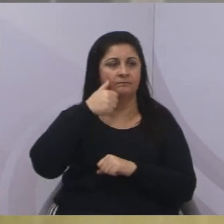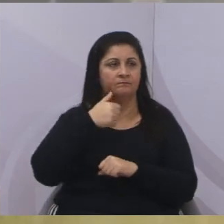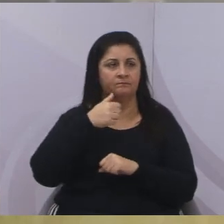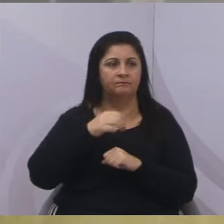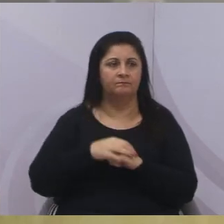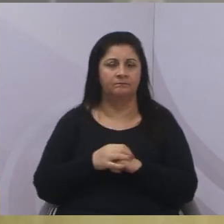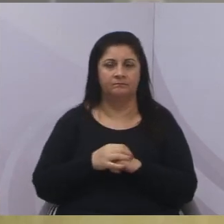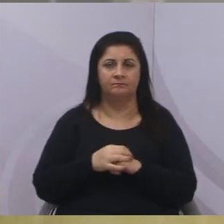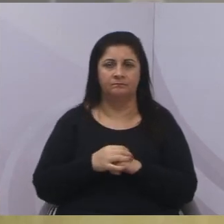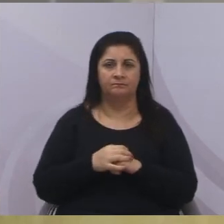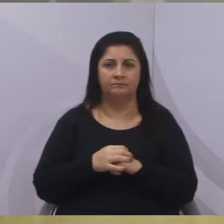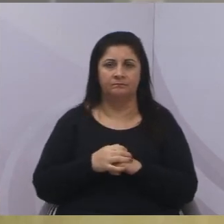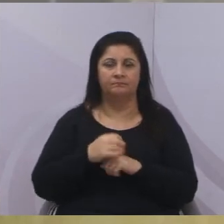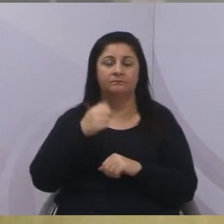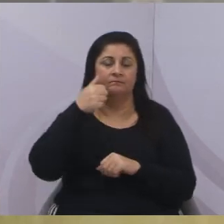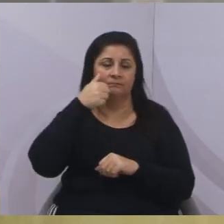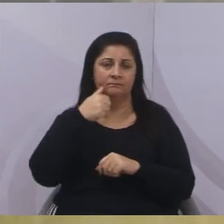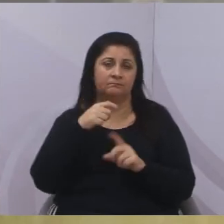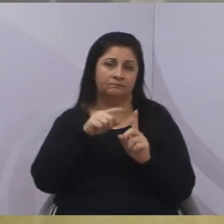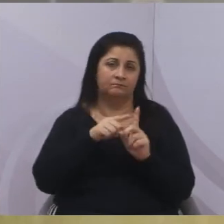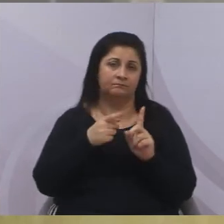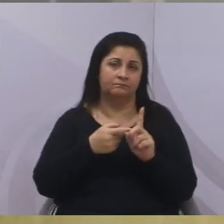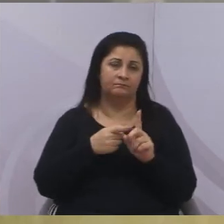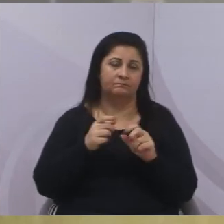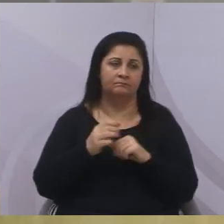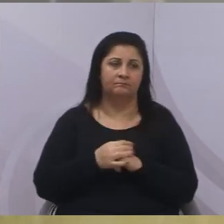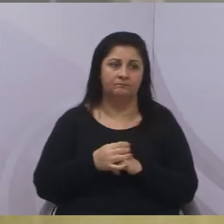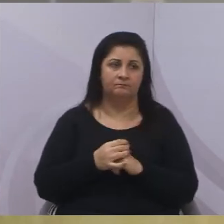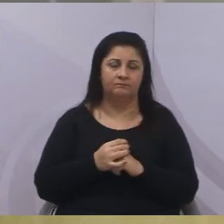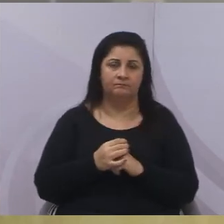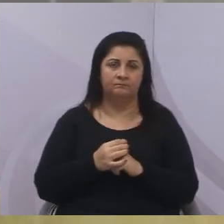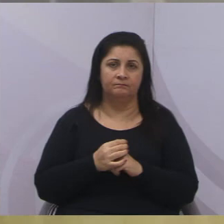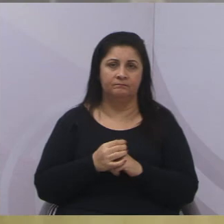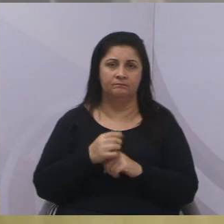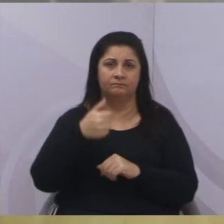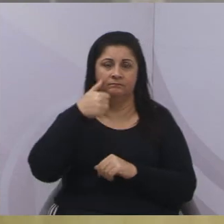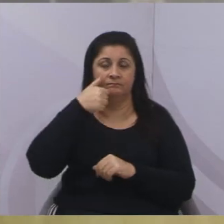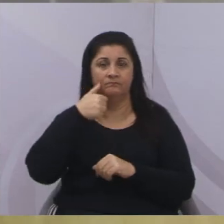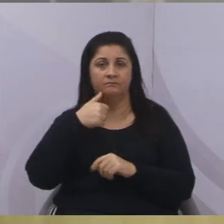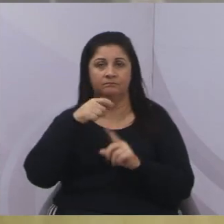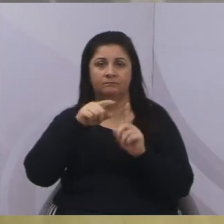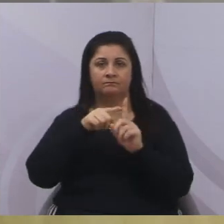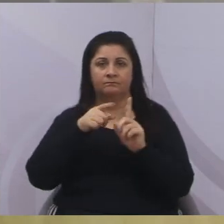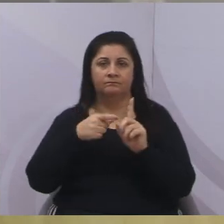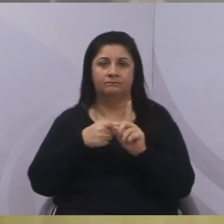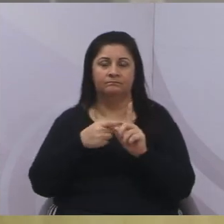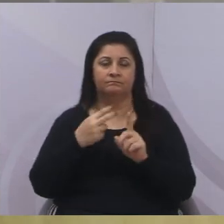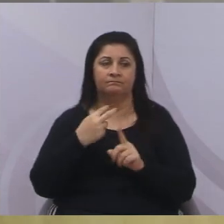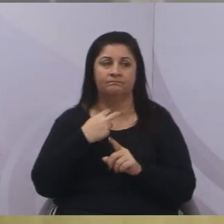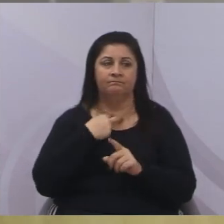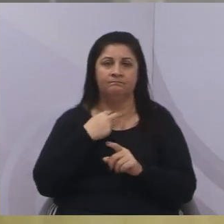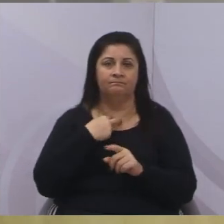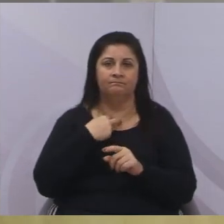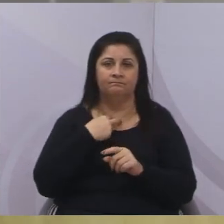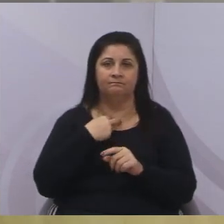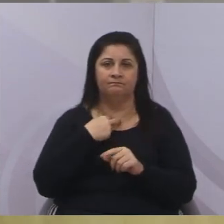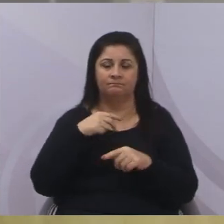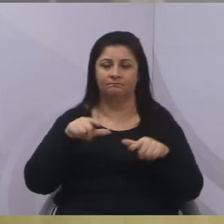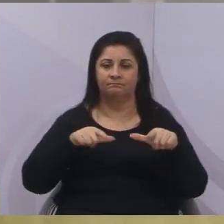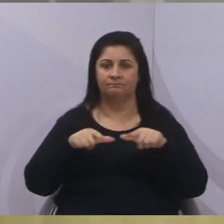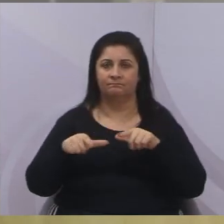e mulheres engravidam. E as mulheres grávidas não podem estar mais na linha de